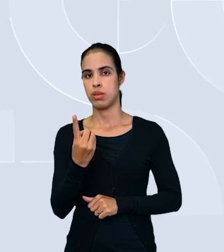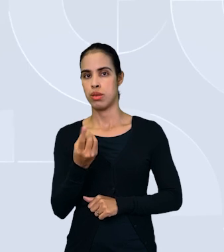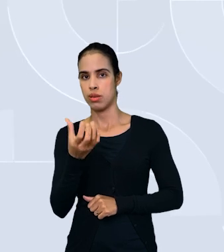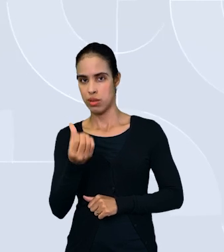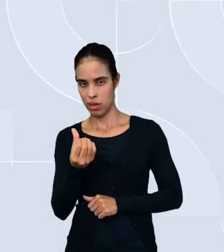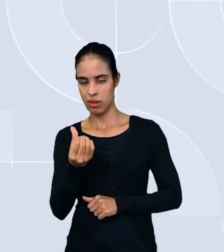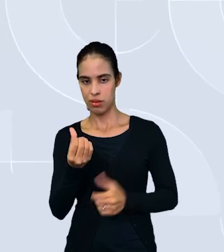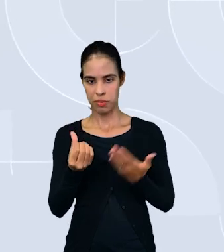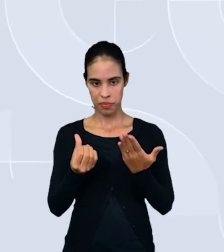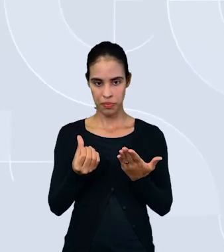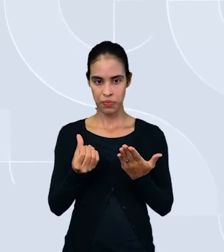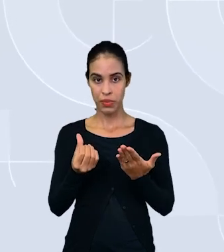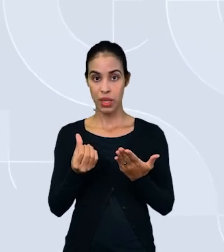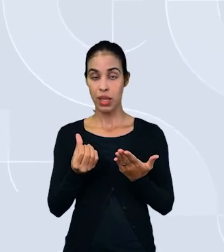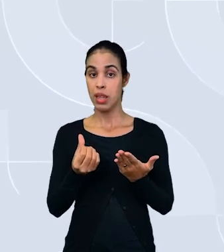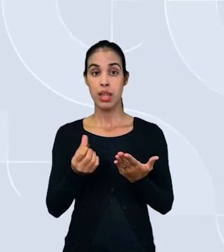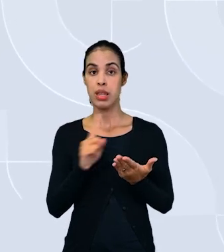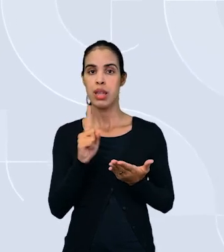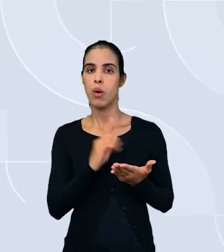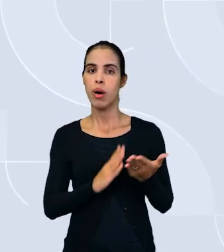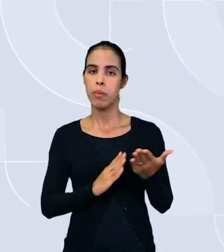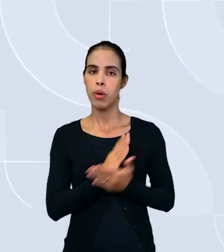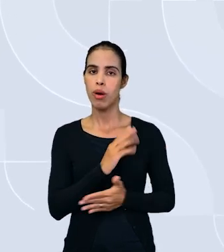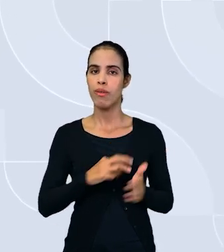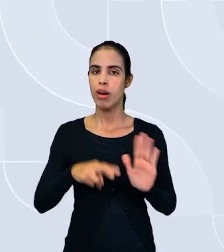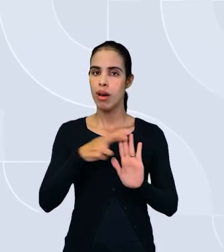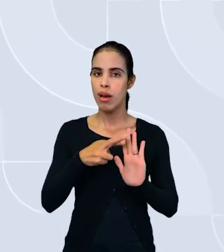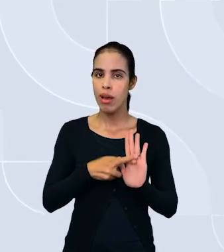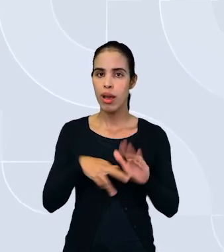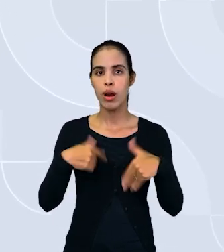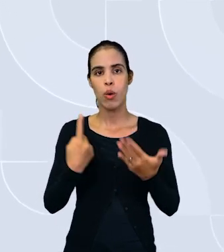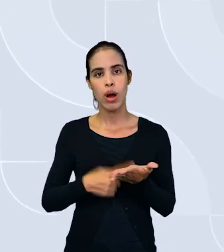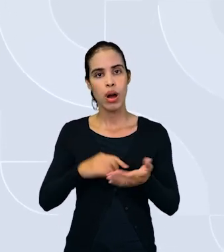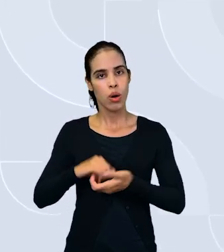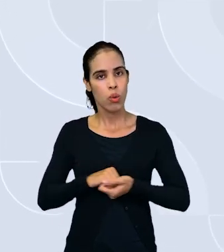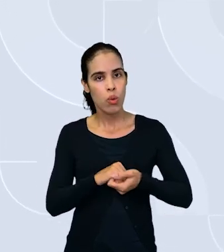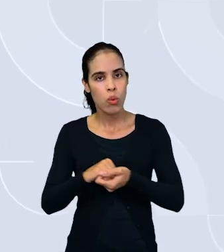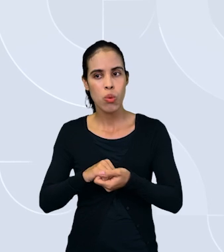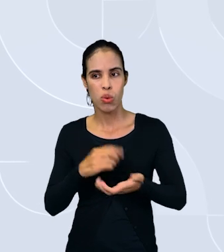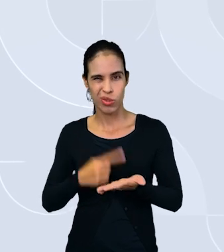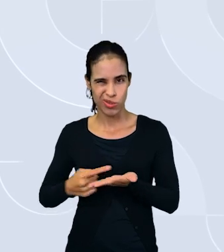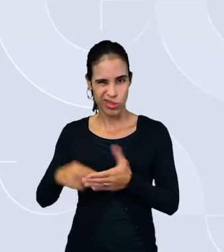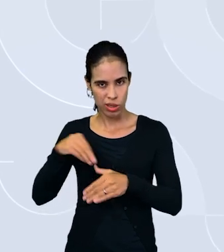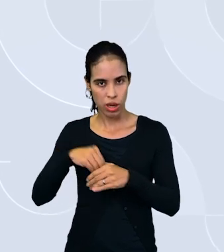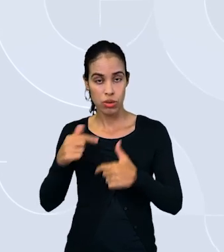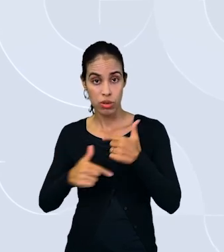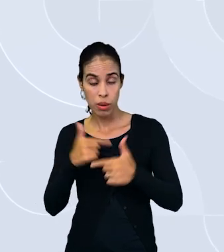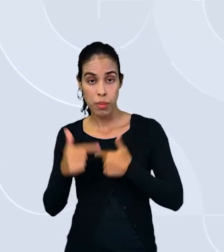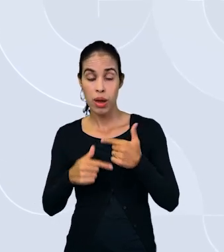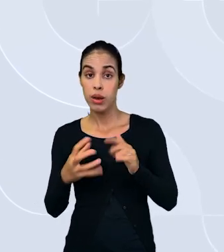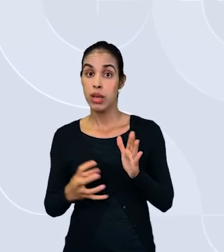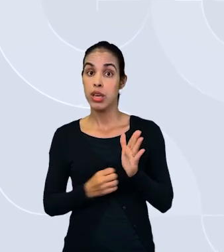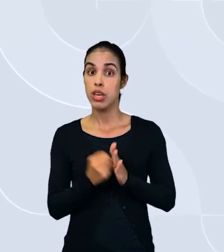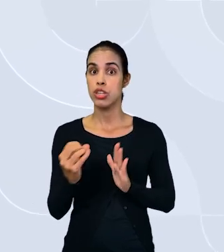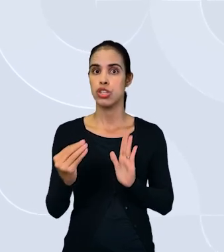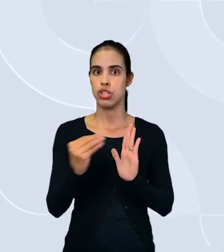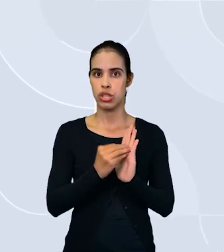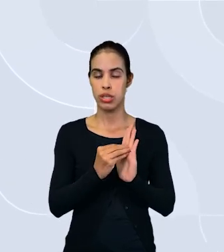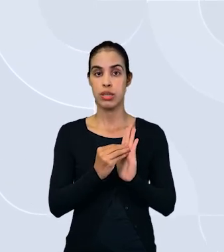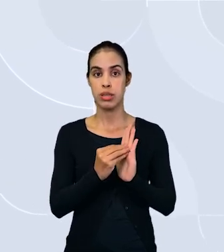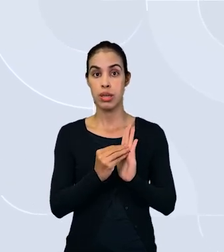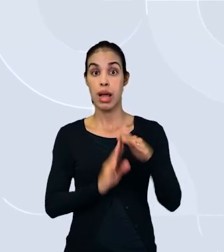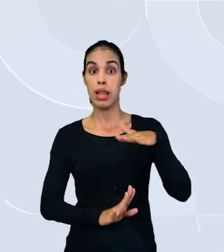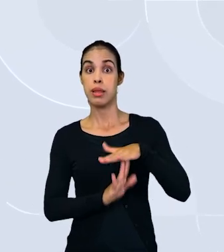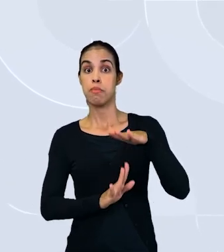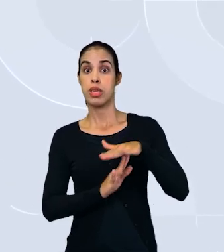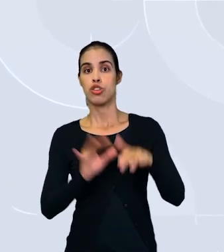em 2016, considera inválida cláusula de acordo ou convenção coletiva de trabalho que fixe o